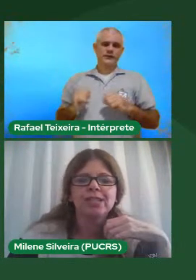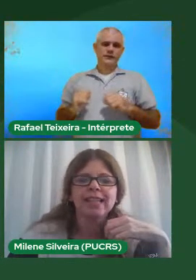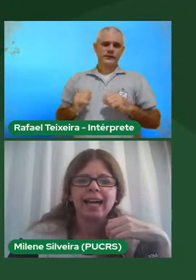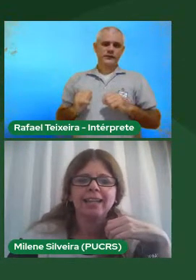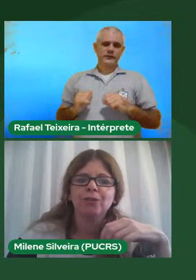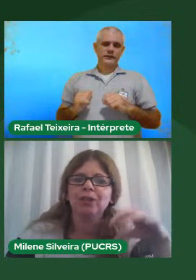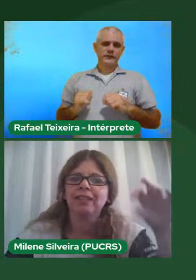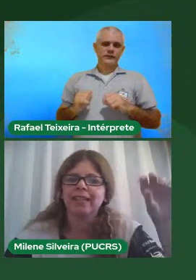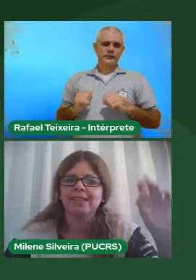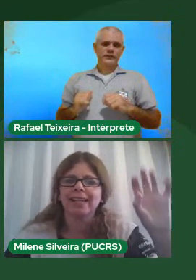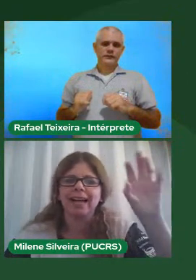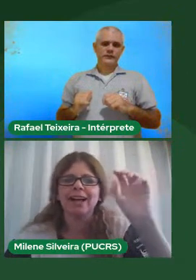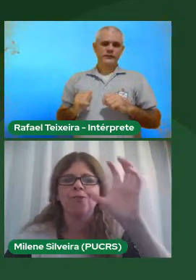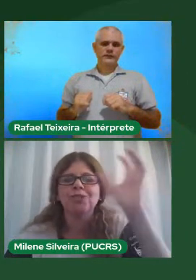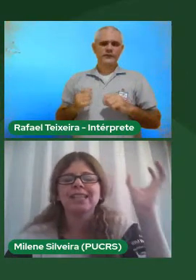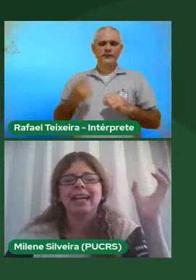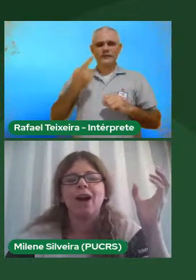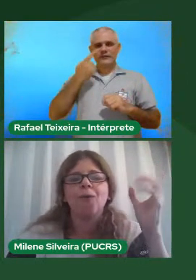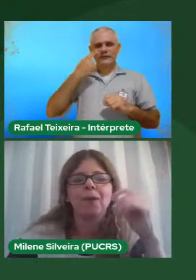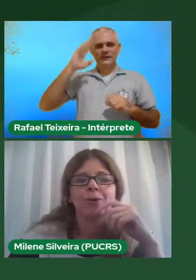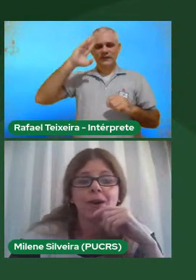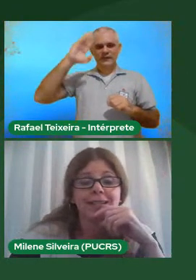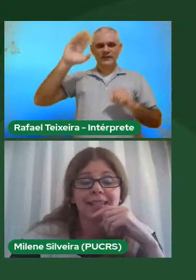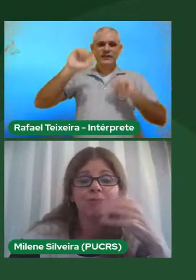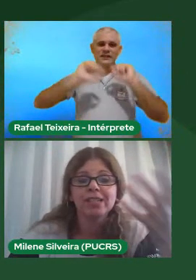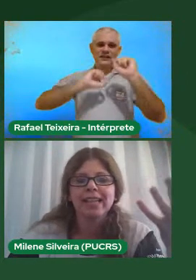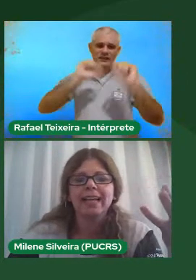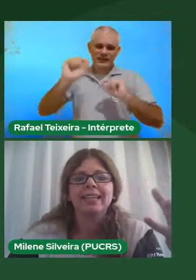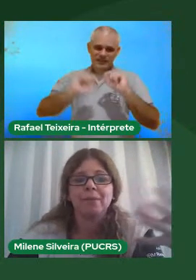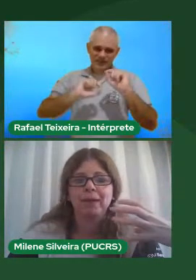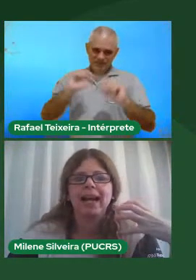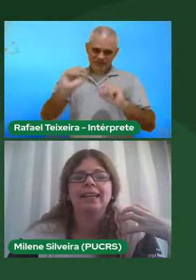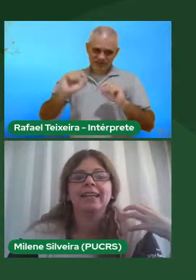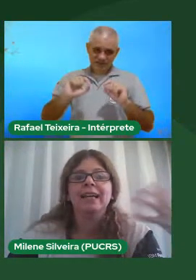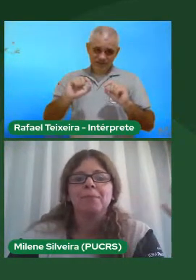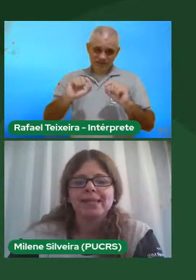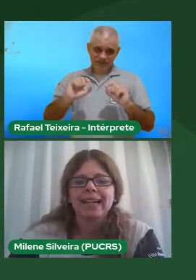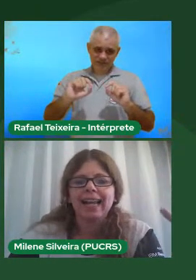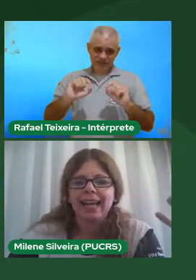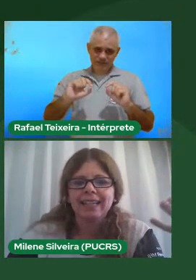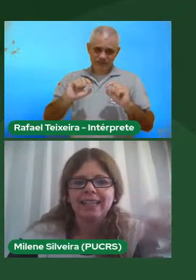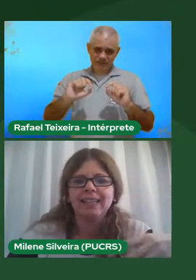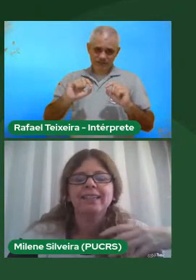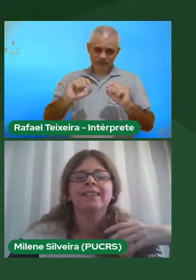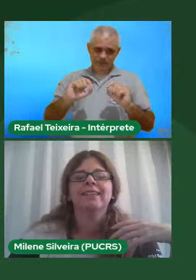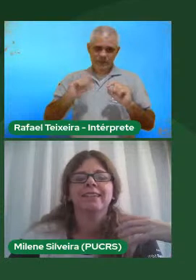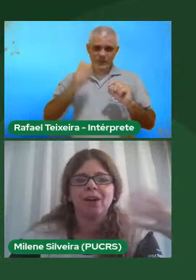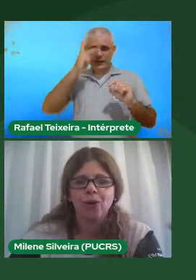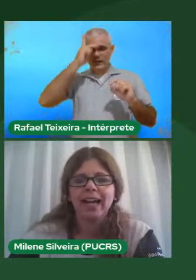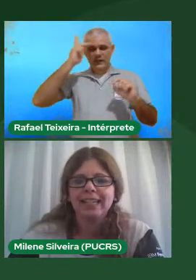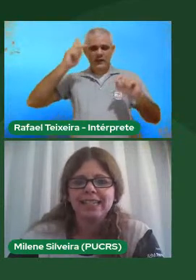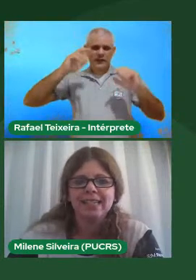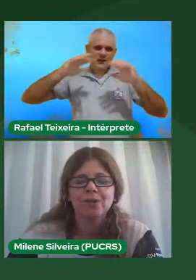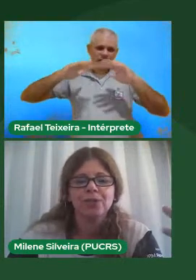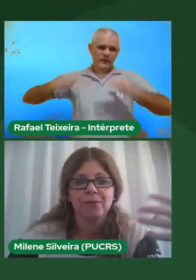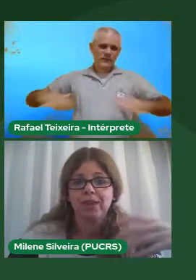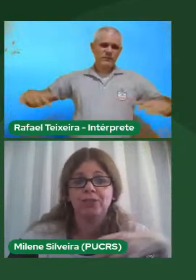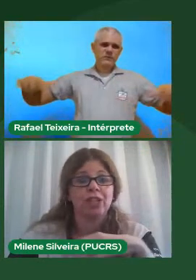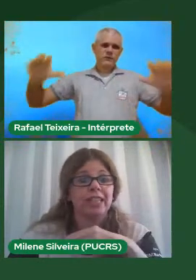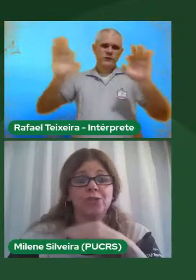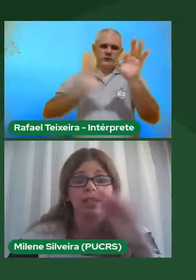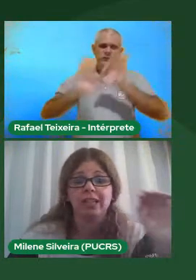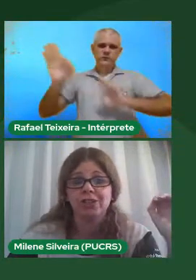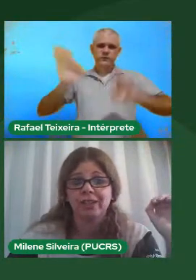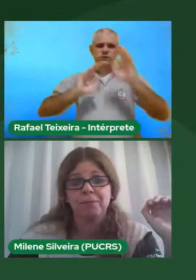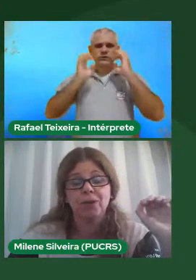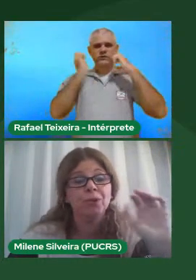Aqui um destaque, né? Estou tentando assim cada um destacar alguma coisa. Aqui um destaque, né, para essa galera que organiza os eventos.